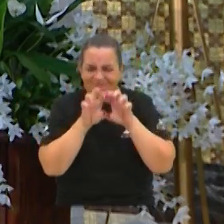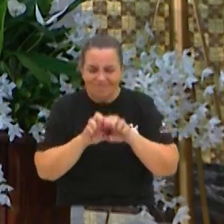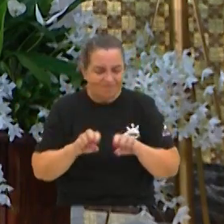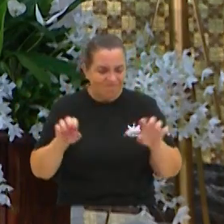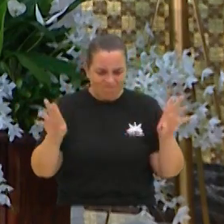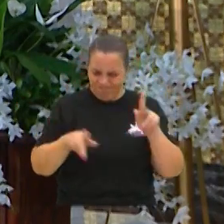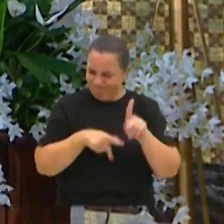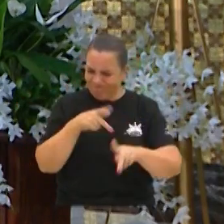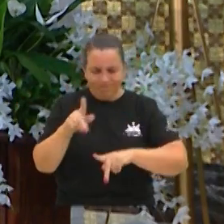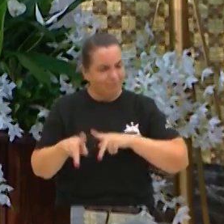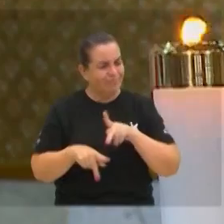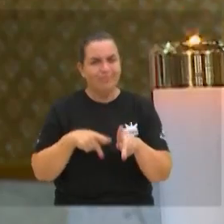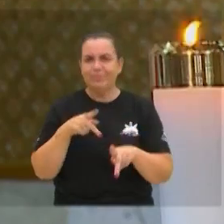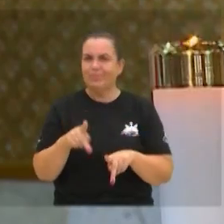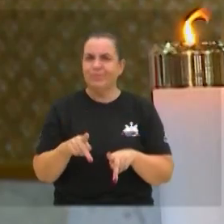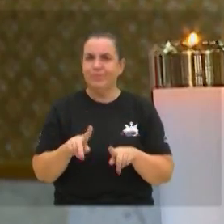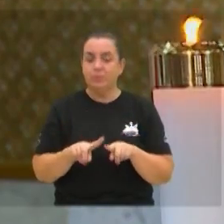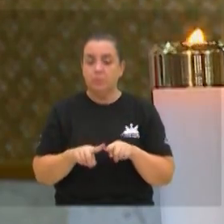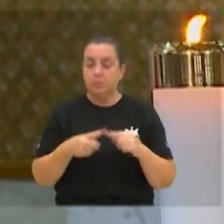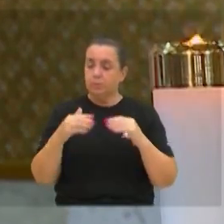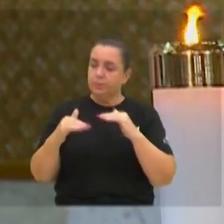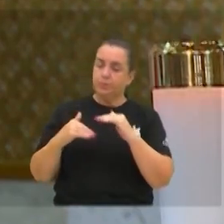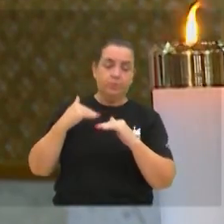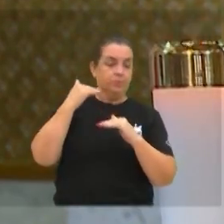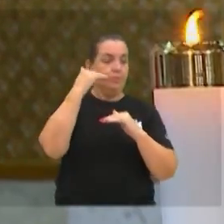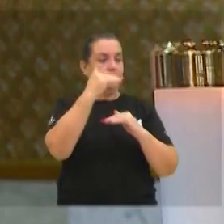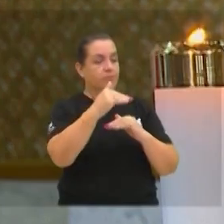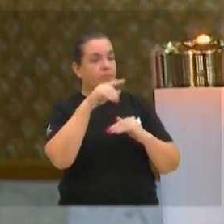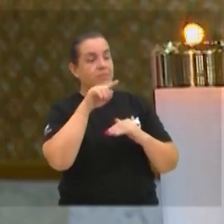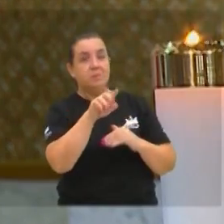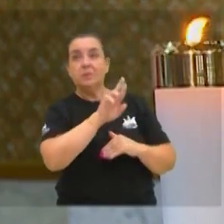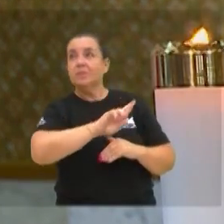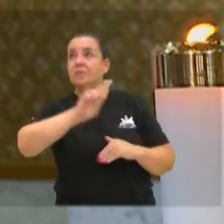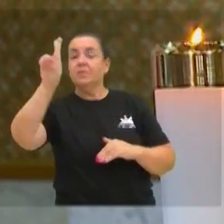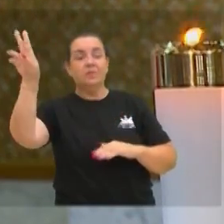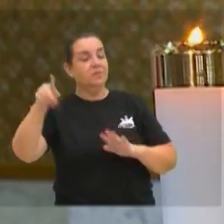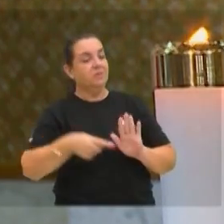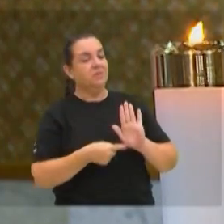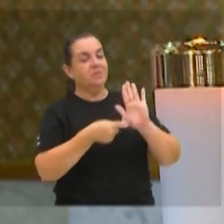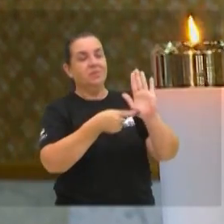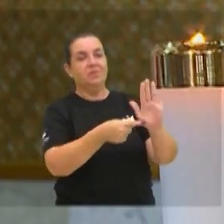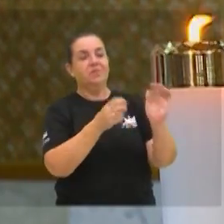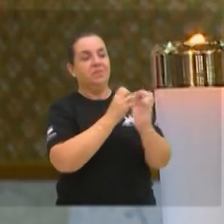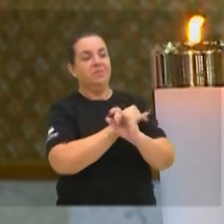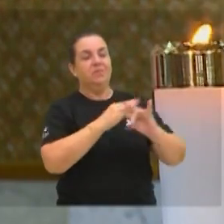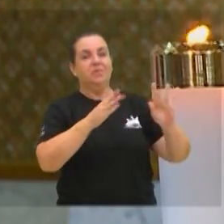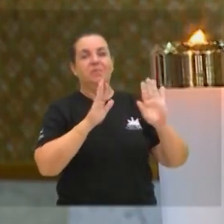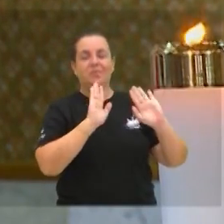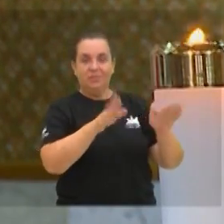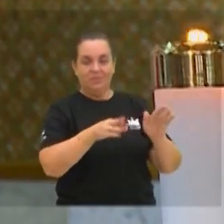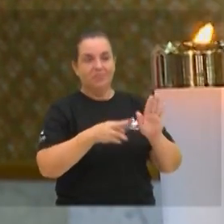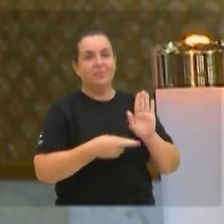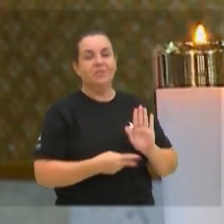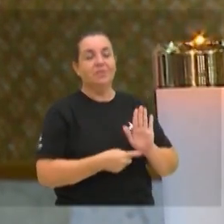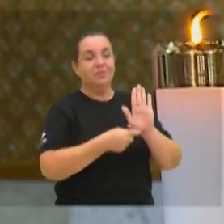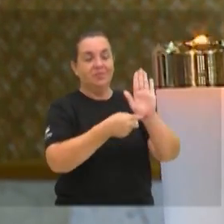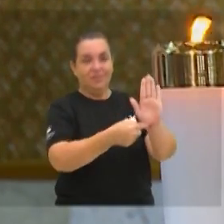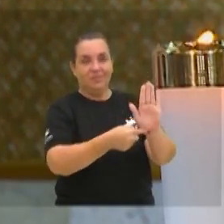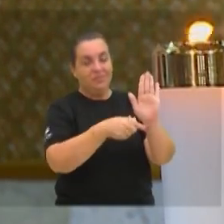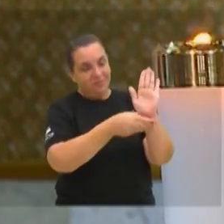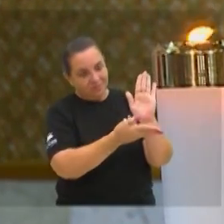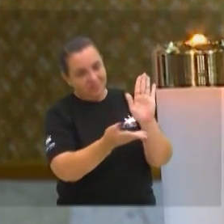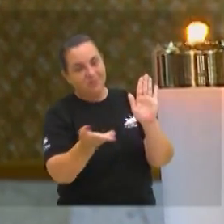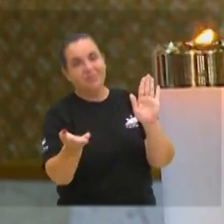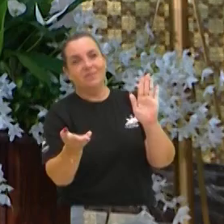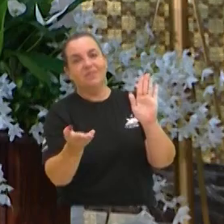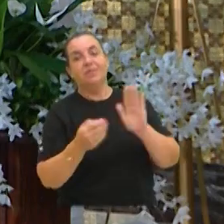os povos. Mas sobre ti apareceu o Senhor, e sua glória já se manifesta sobre